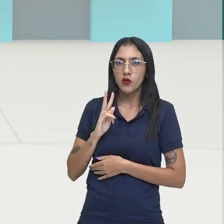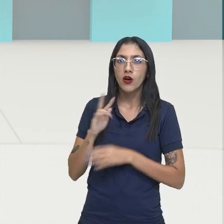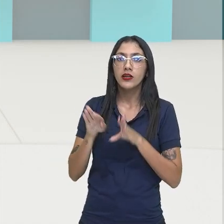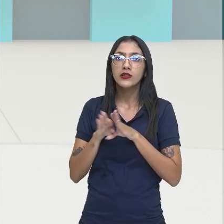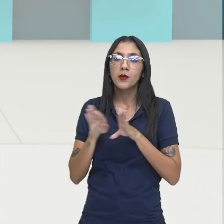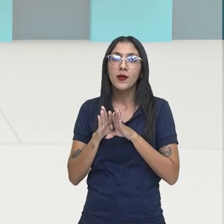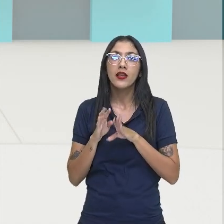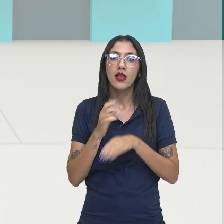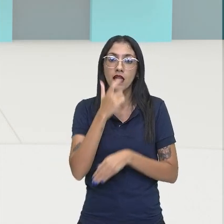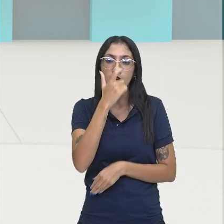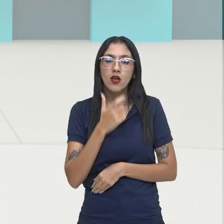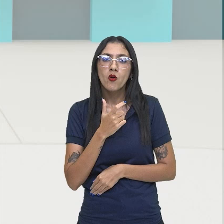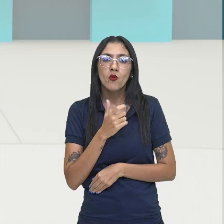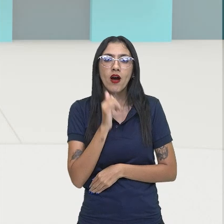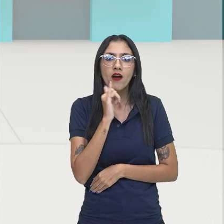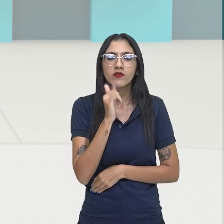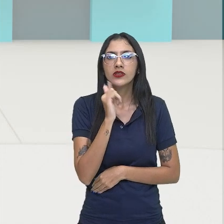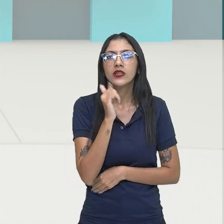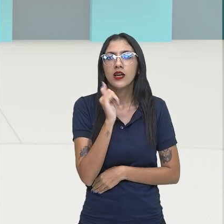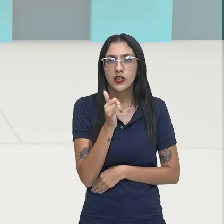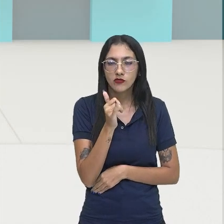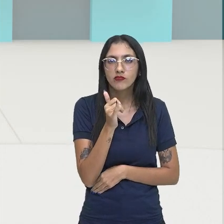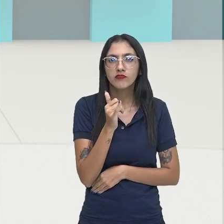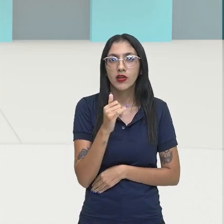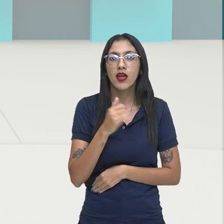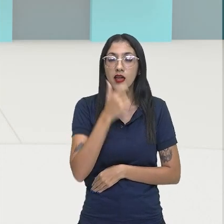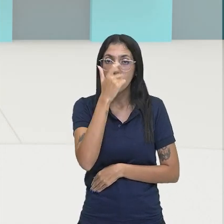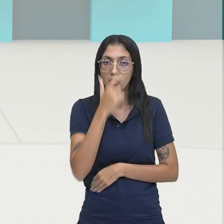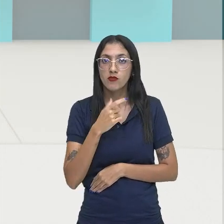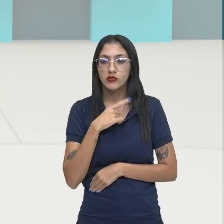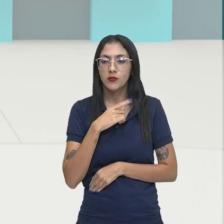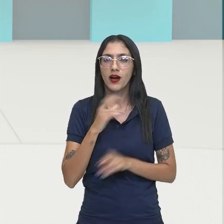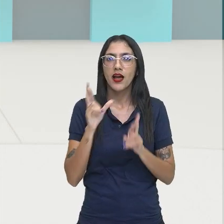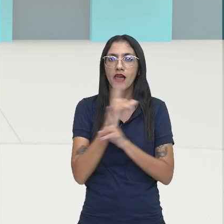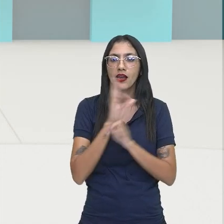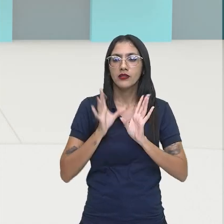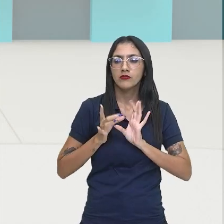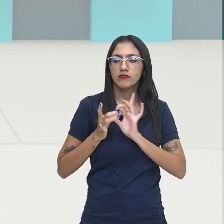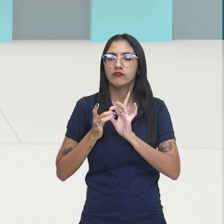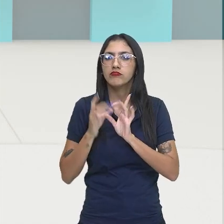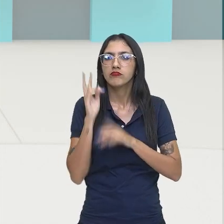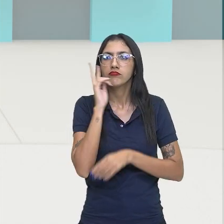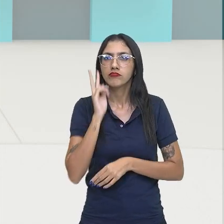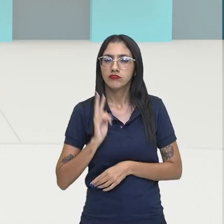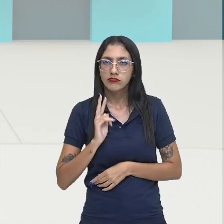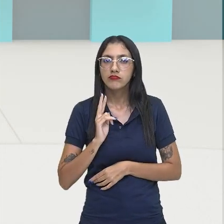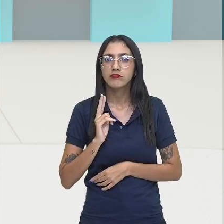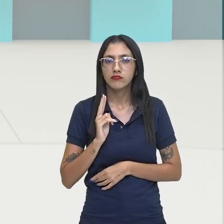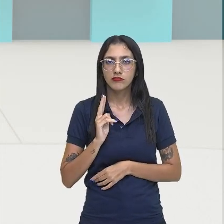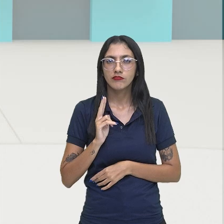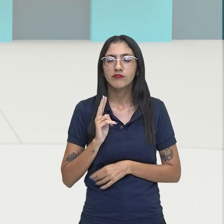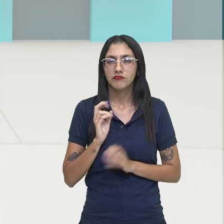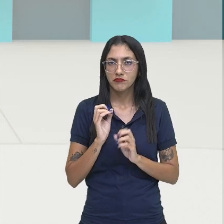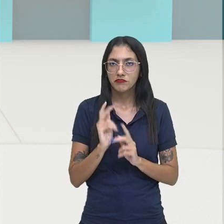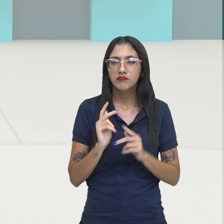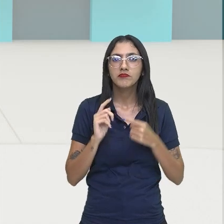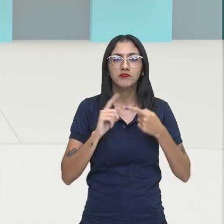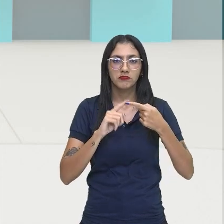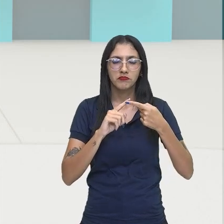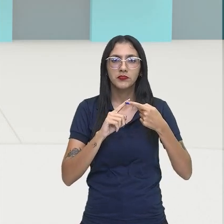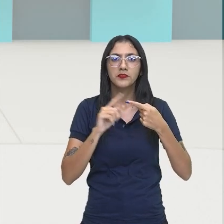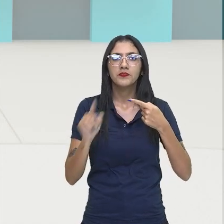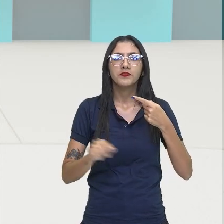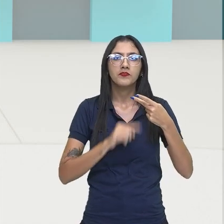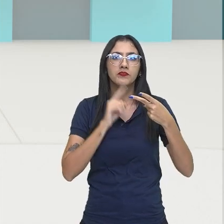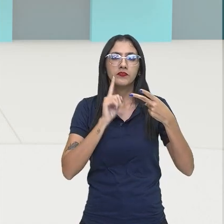história. Então, eu seria o narrador personagem. Eu participo da história, bem como eu falo a história, ok?